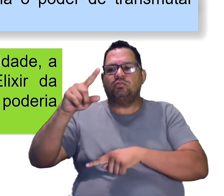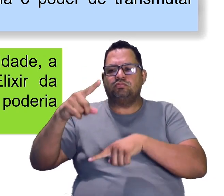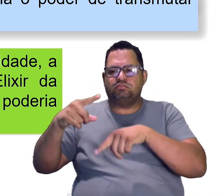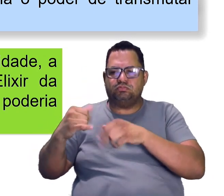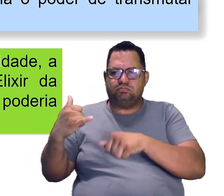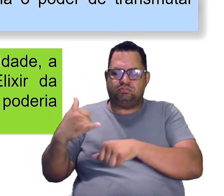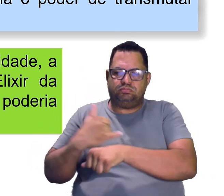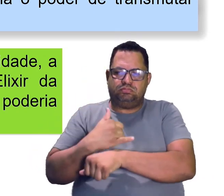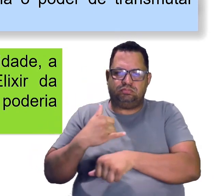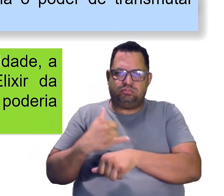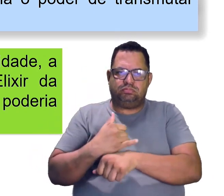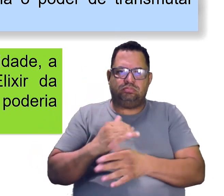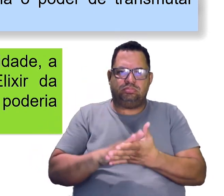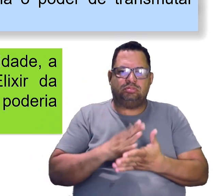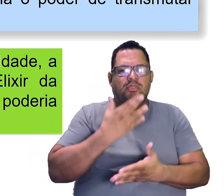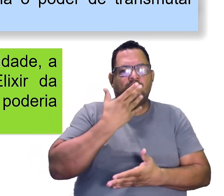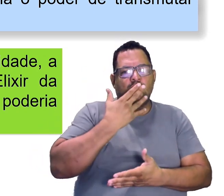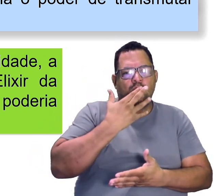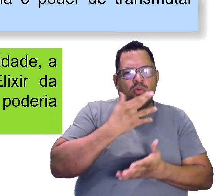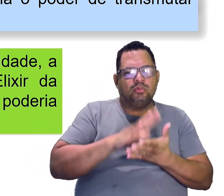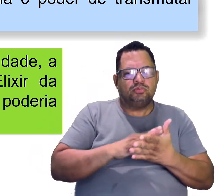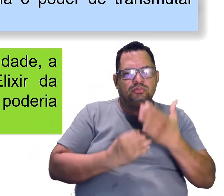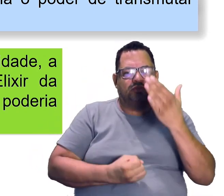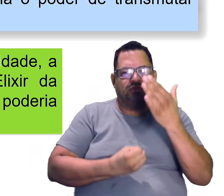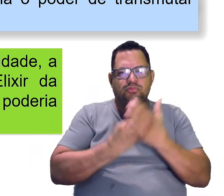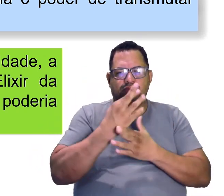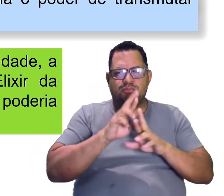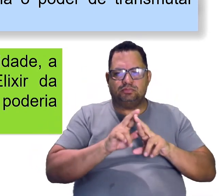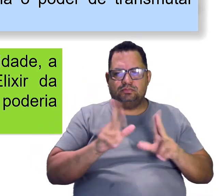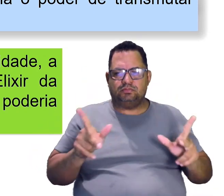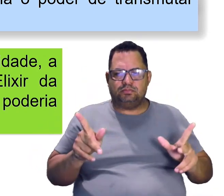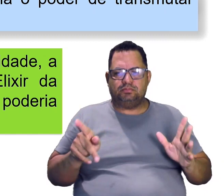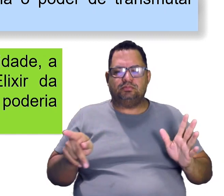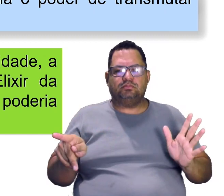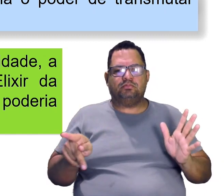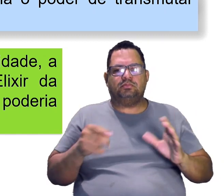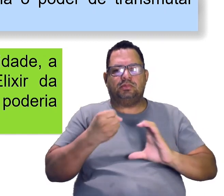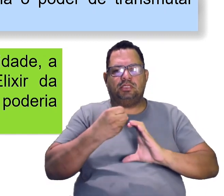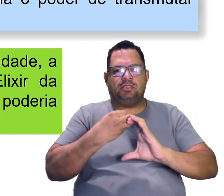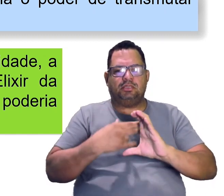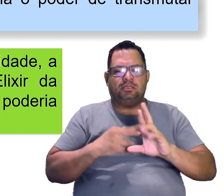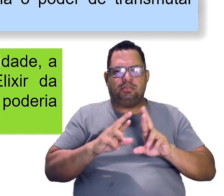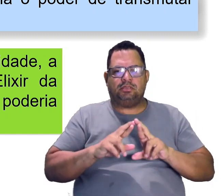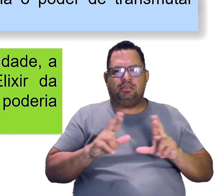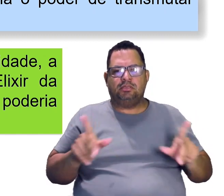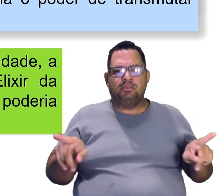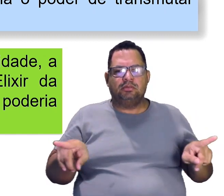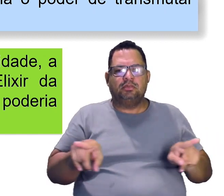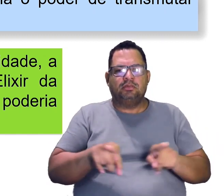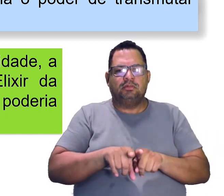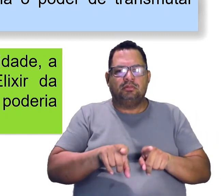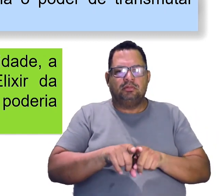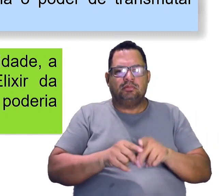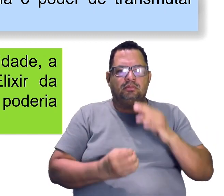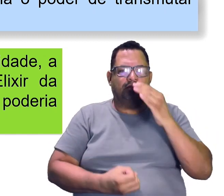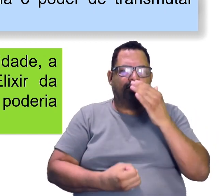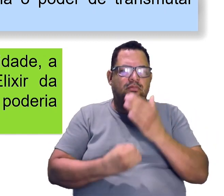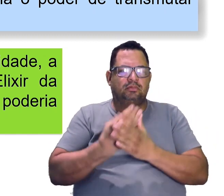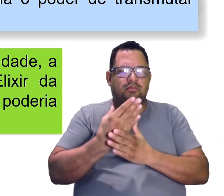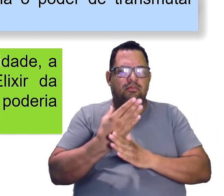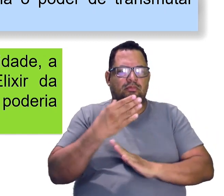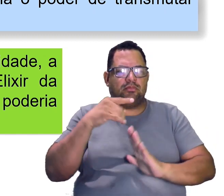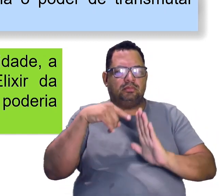né? Daí vinha colorações diferentes, propriedades diferentes, enfim. Surgiu também a